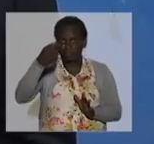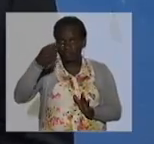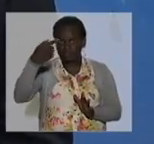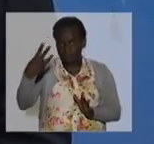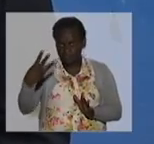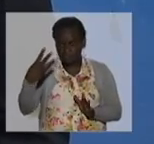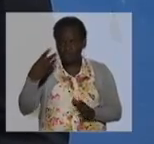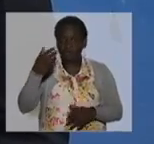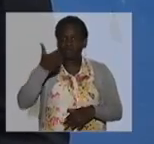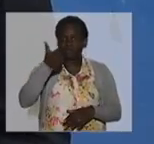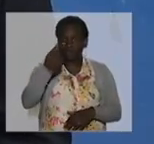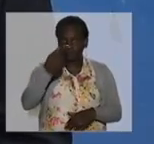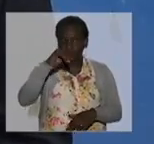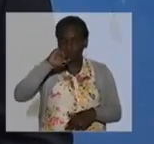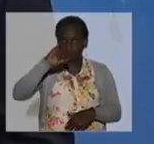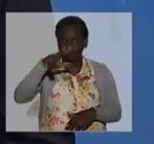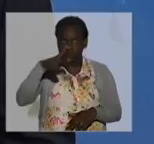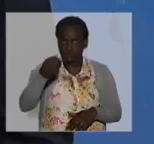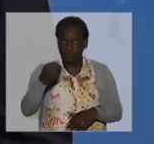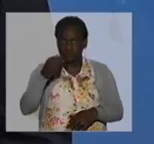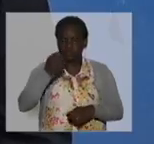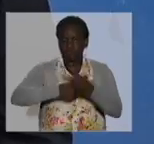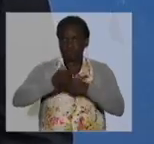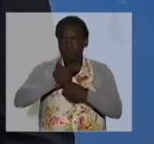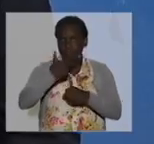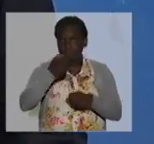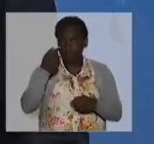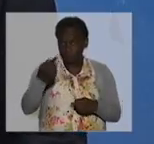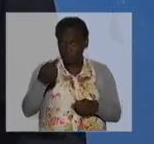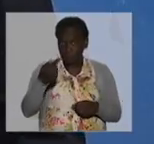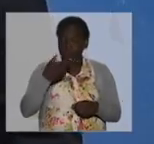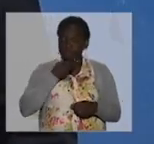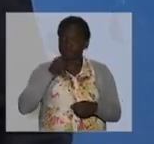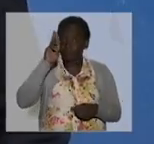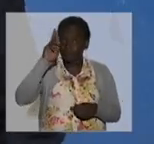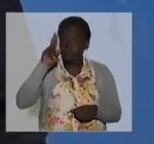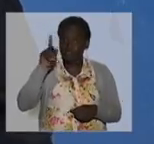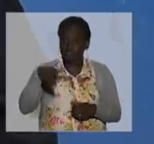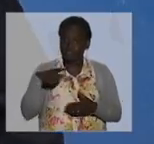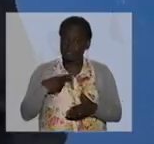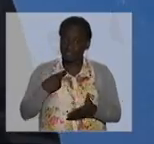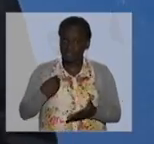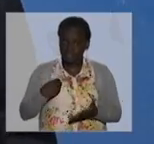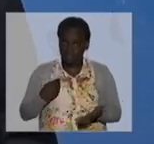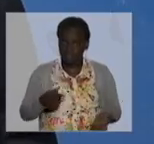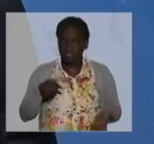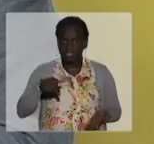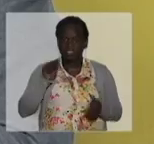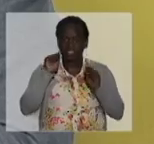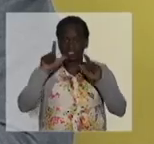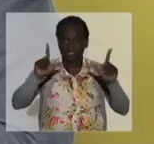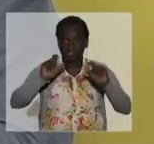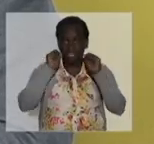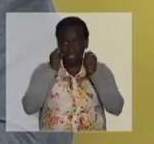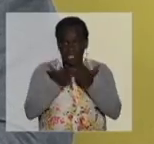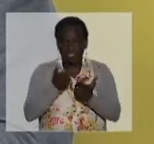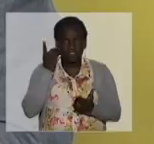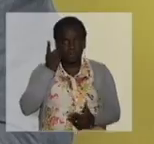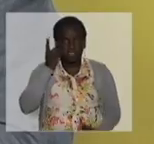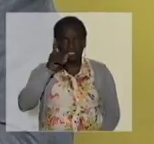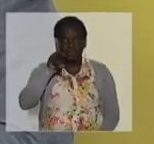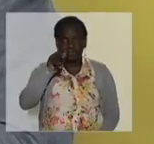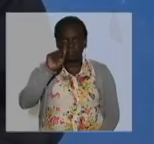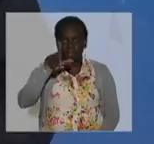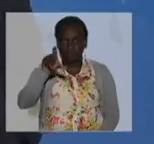5.073, de 17 de julho de 2007. E o autor está aqui no estúdio da TV Alerj, que é o deputado Paulo